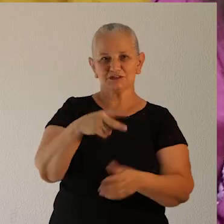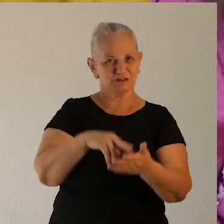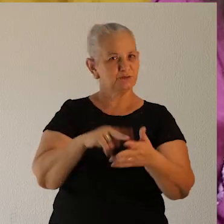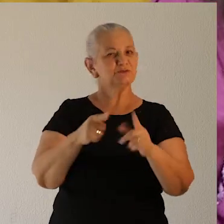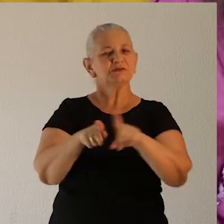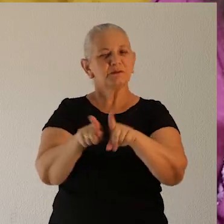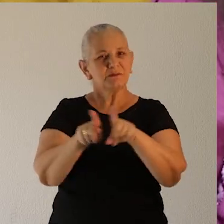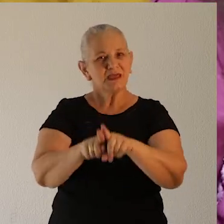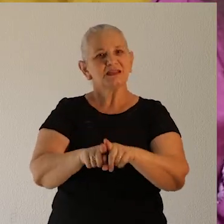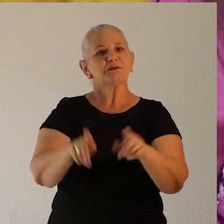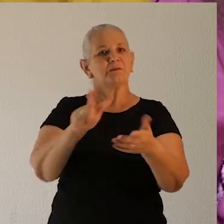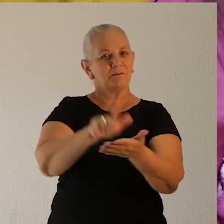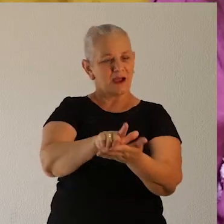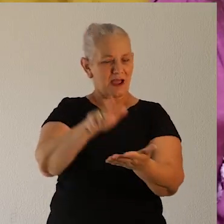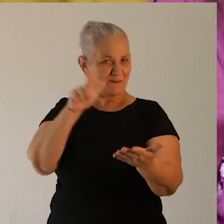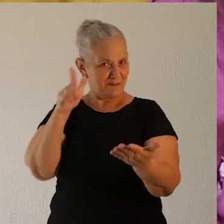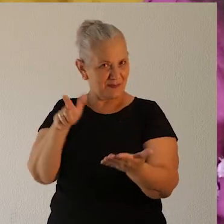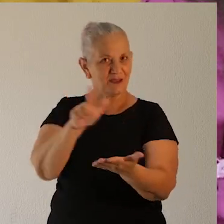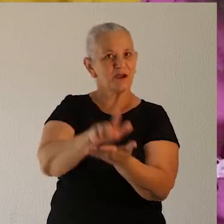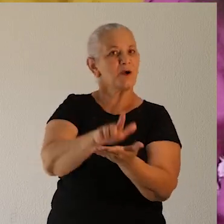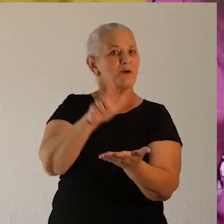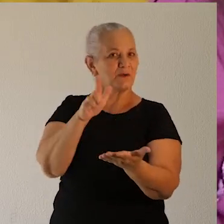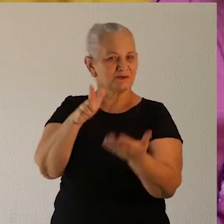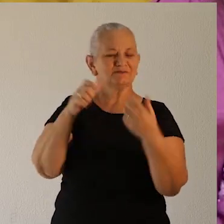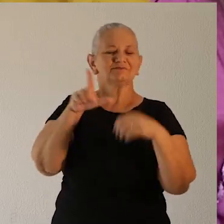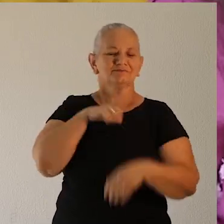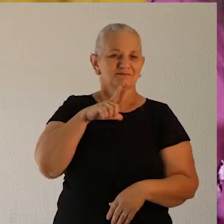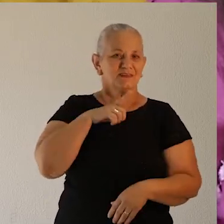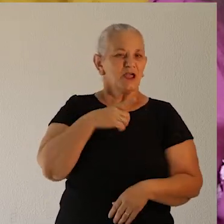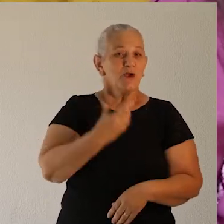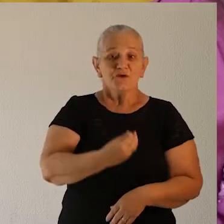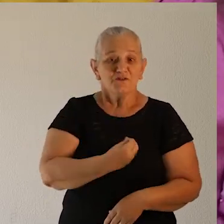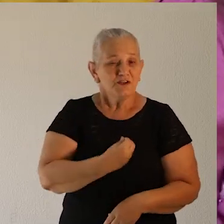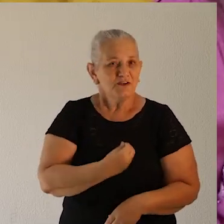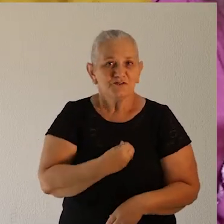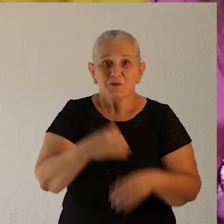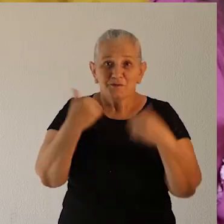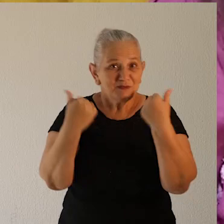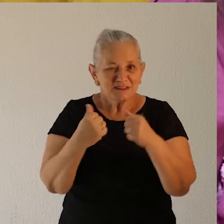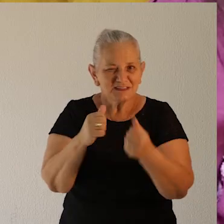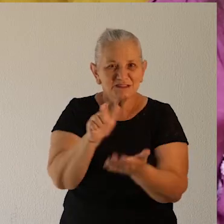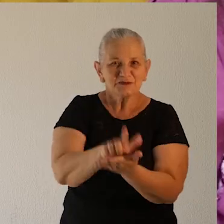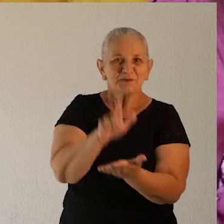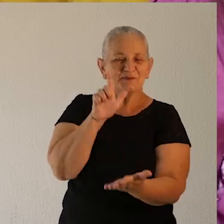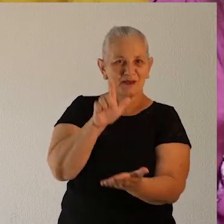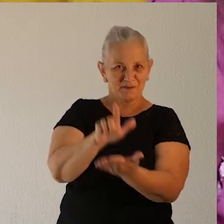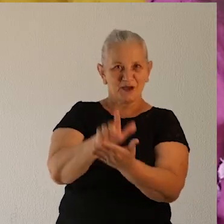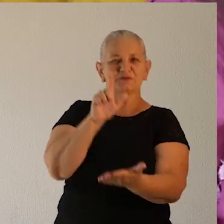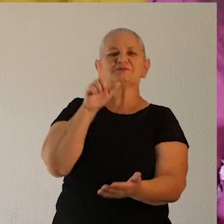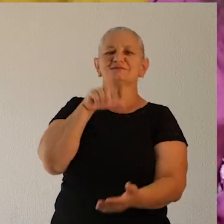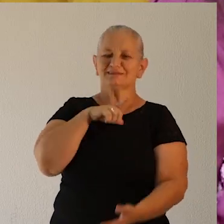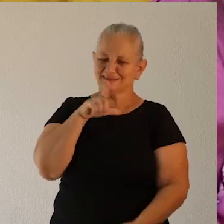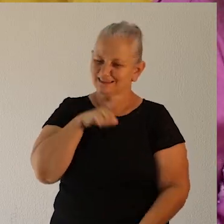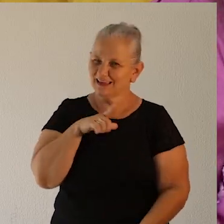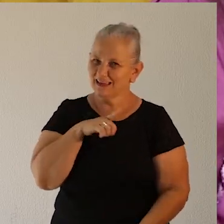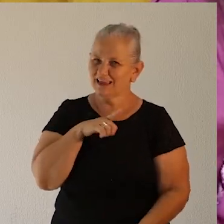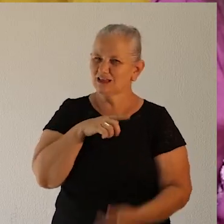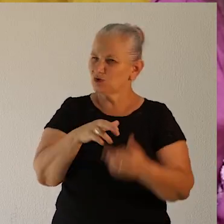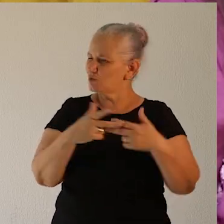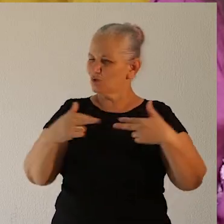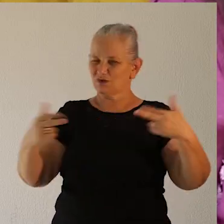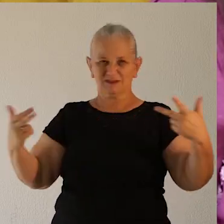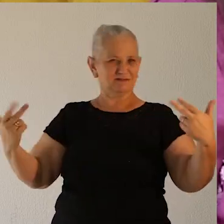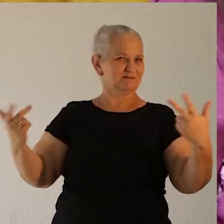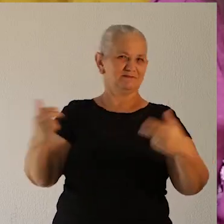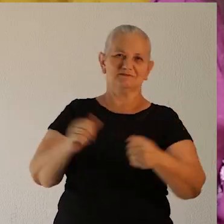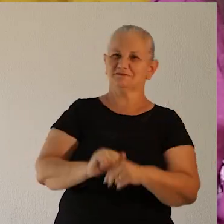tipo. Tem papel de todo tipo e eu não fico sem papel. Tem papel de todo tipo e eu não vivo sem